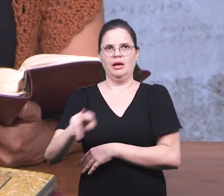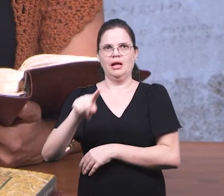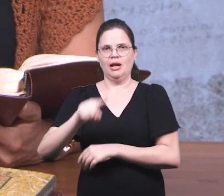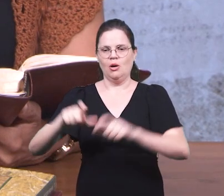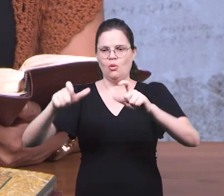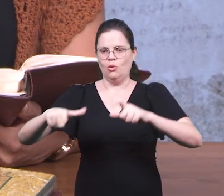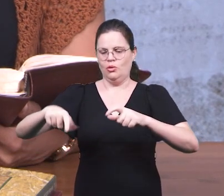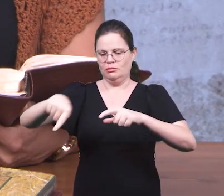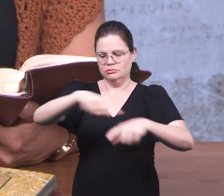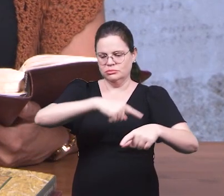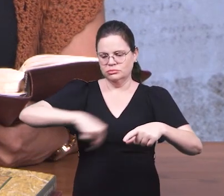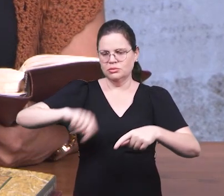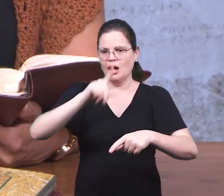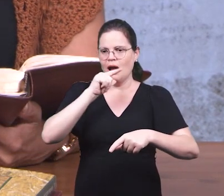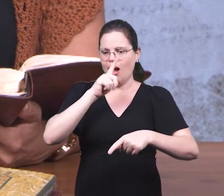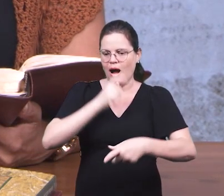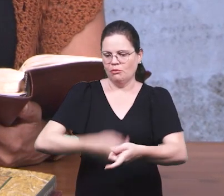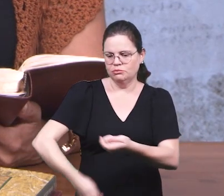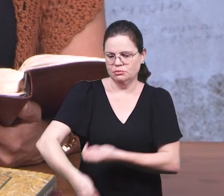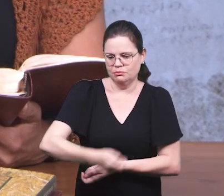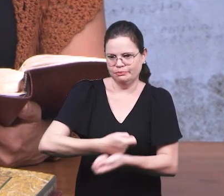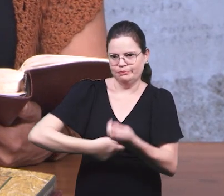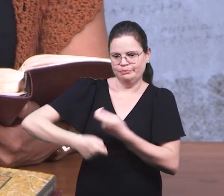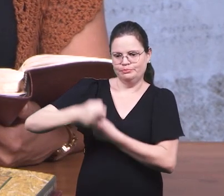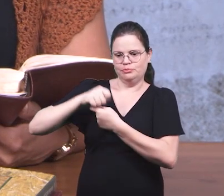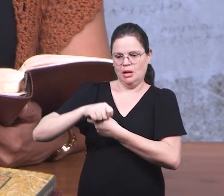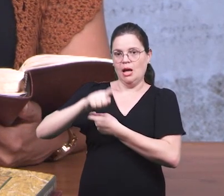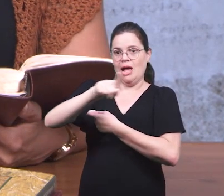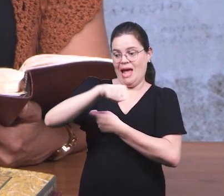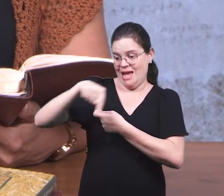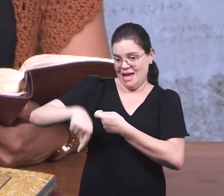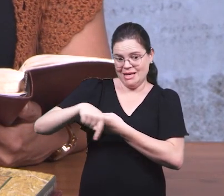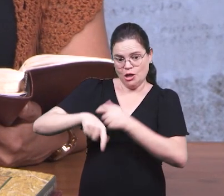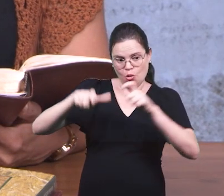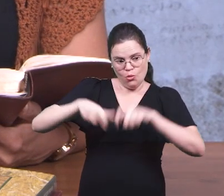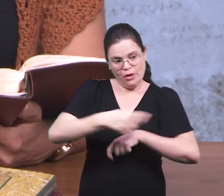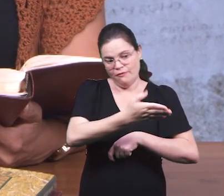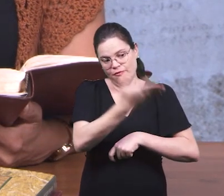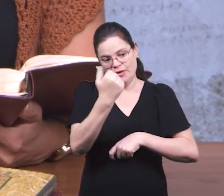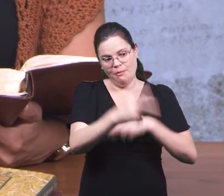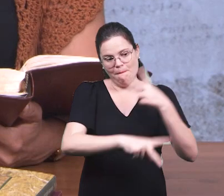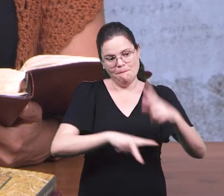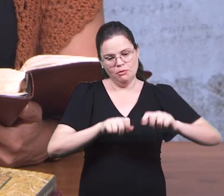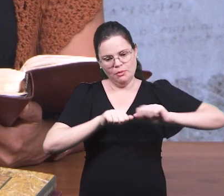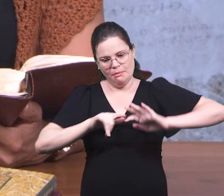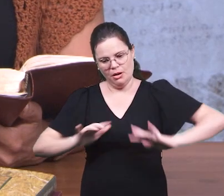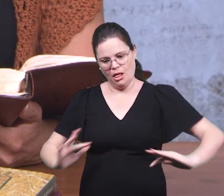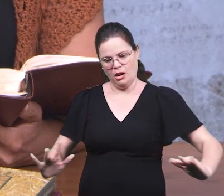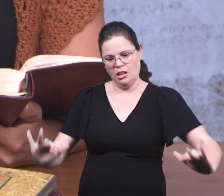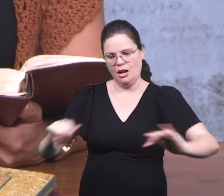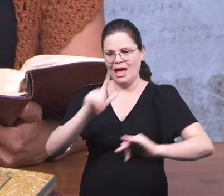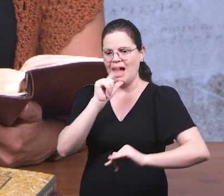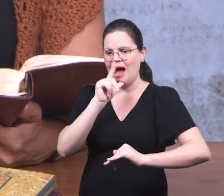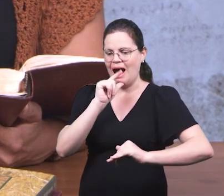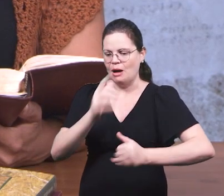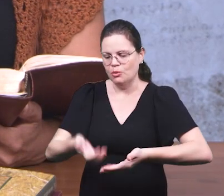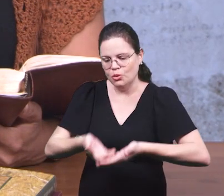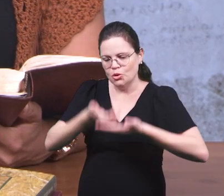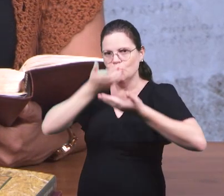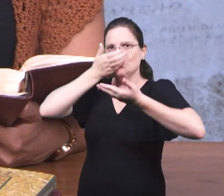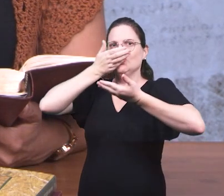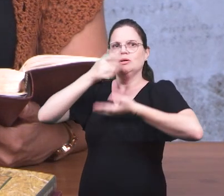a Moisés: ajunta o povo e lhe darei água. Então Israel cantou